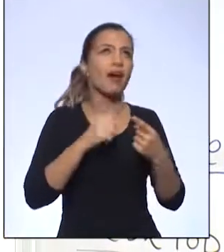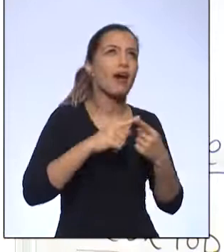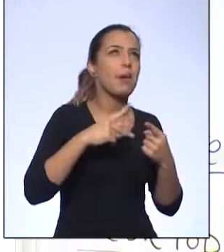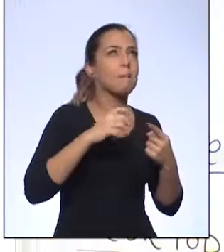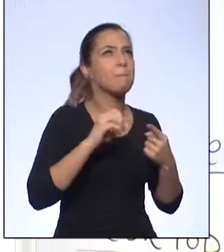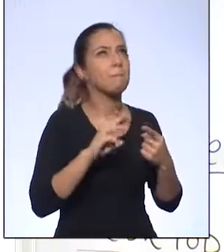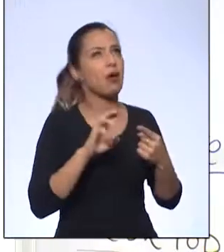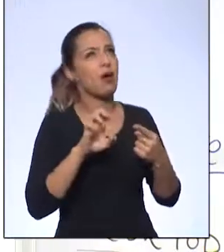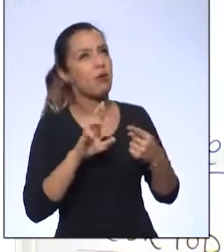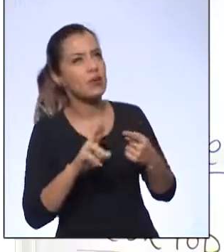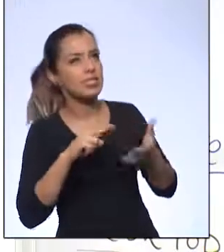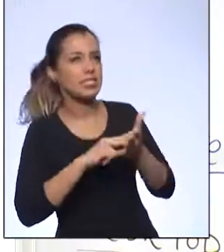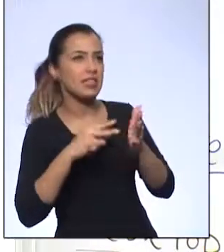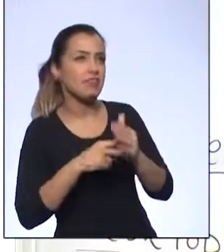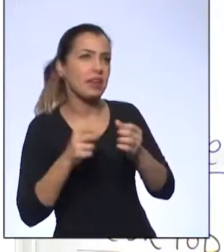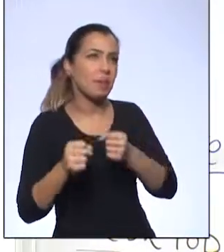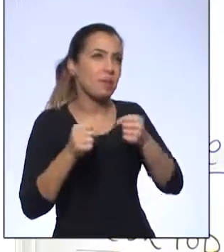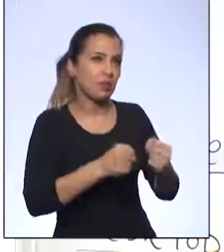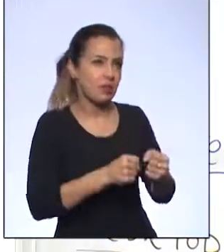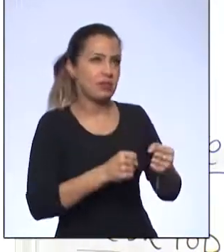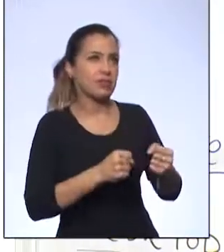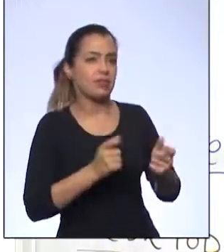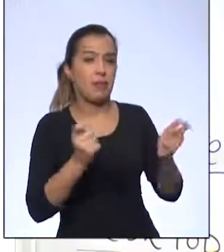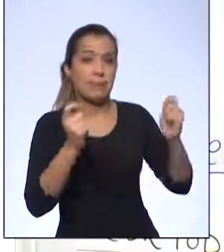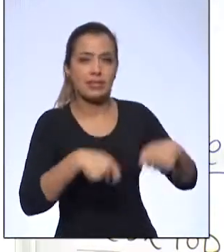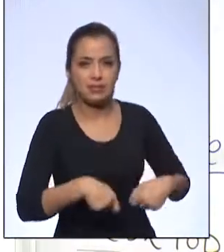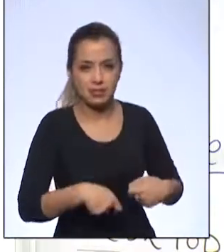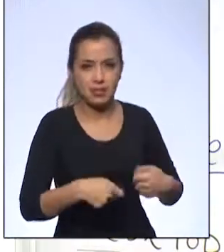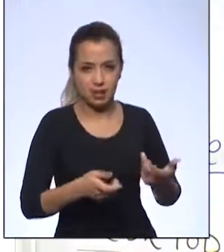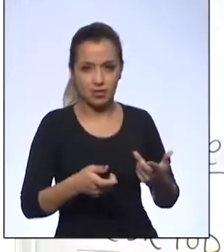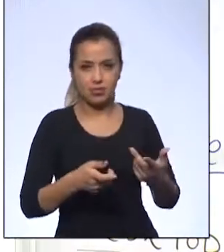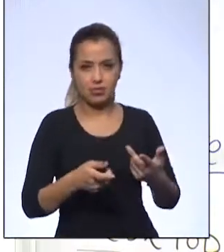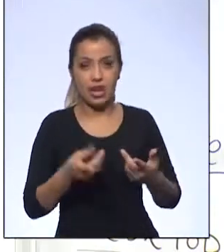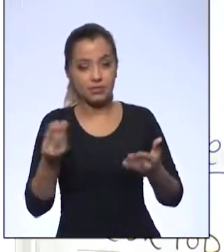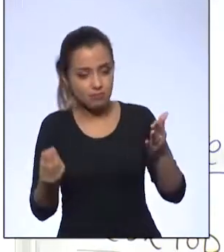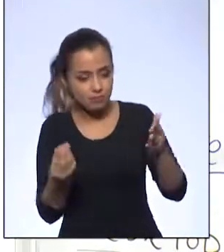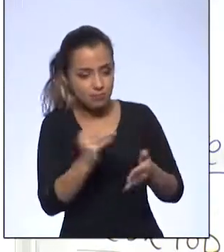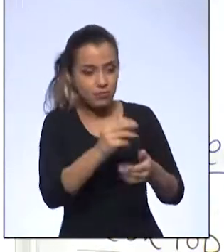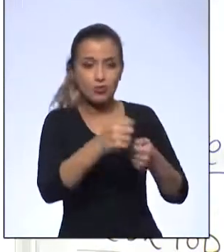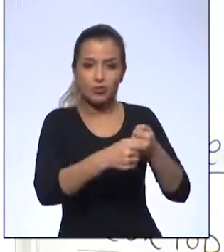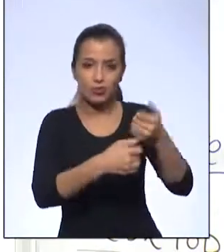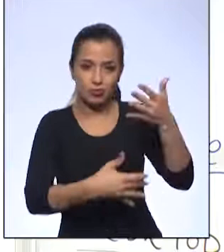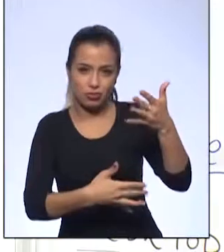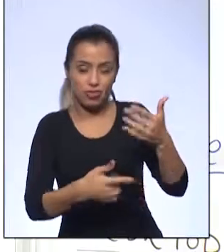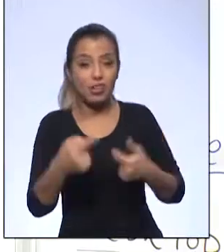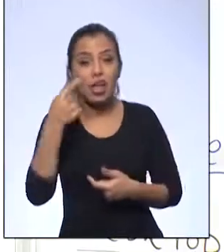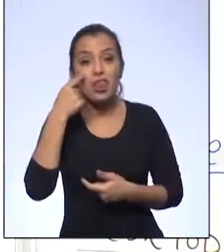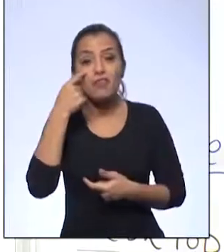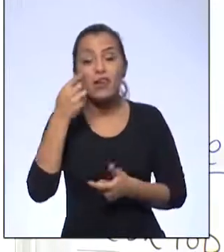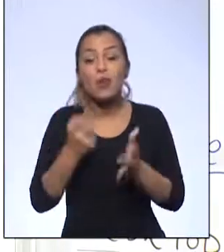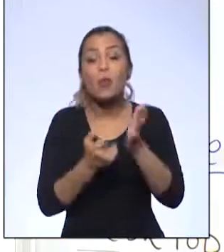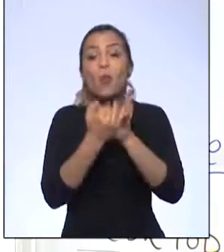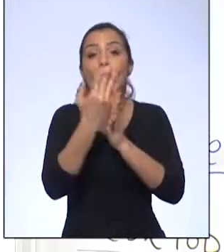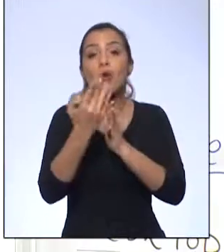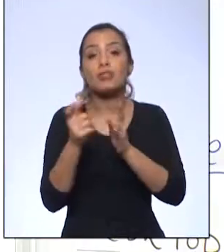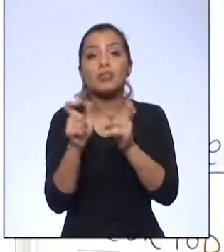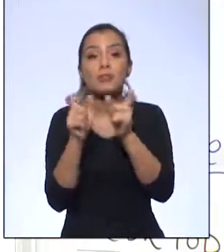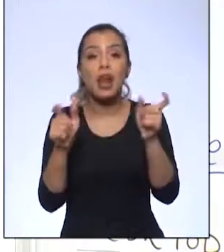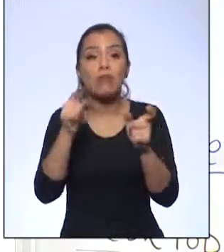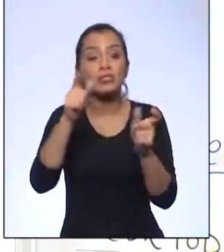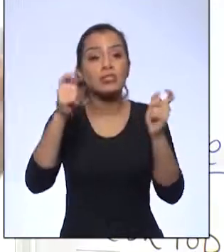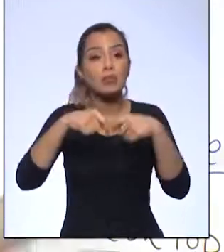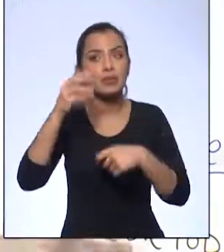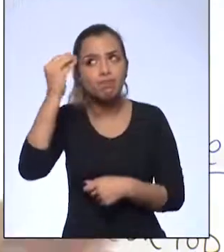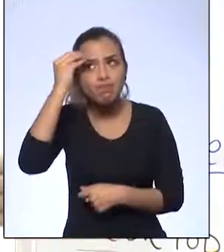quer dizer potência. Então, você vai colocar power igual potência. Coloque no chat que eu quero ver quais palavras que vocês estão conseguindo entender. E aí a gente vai